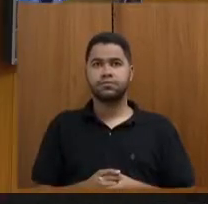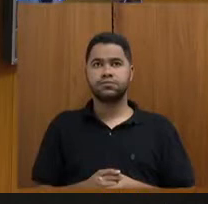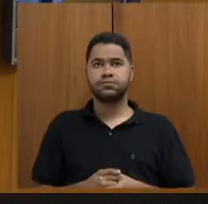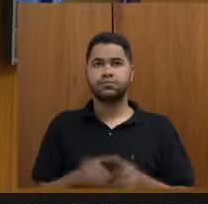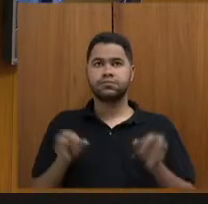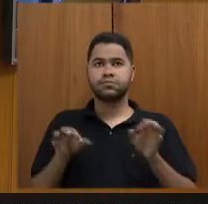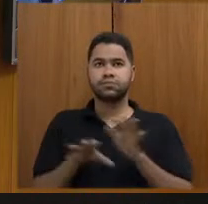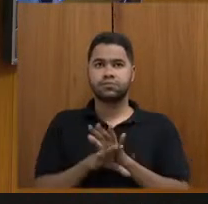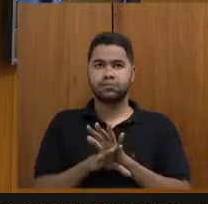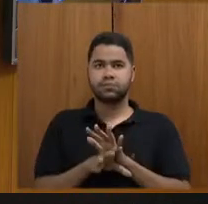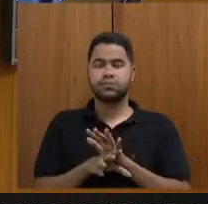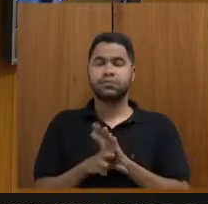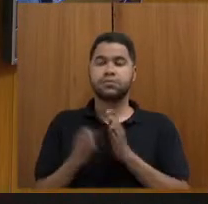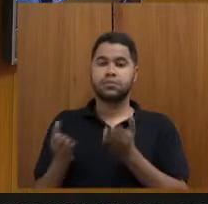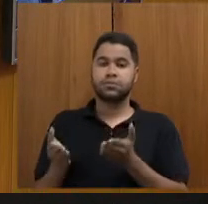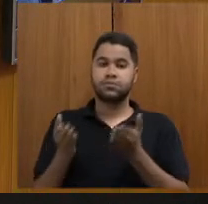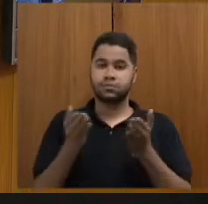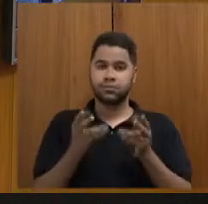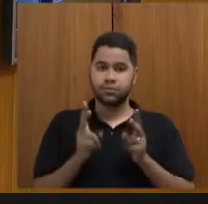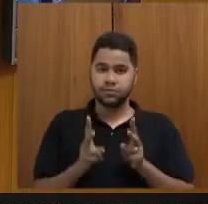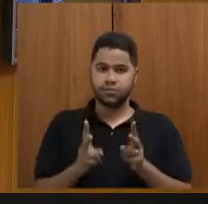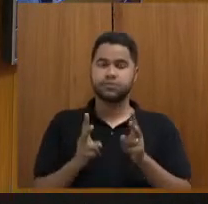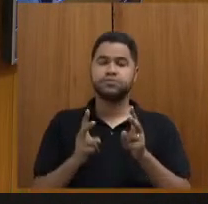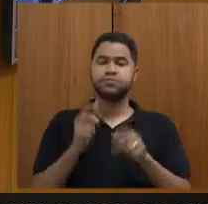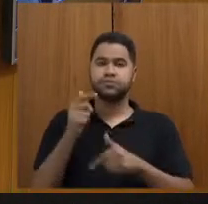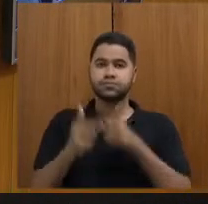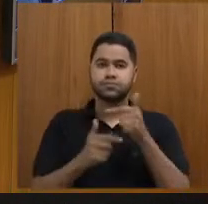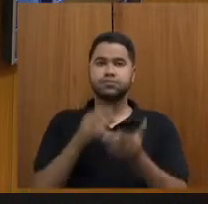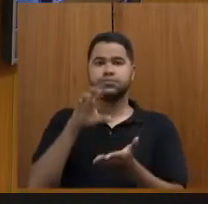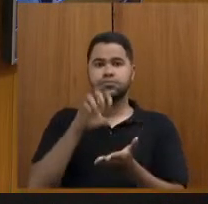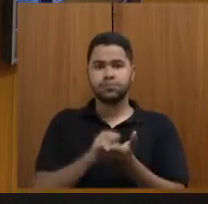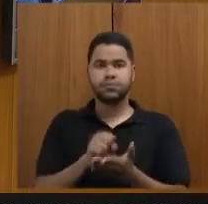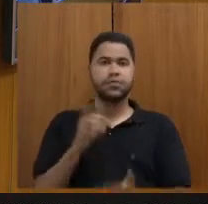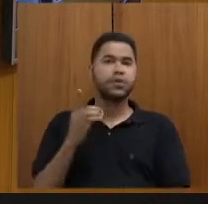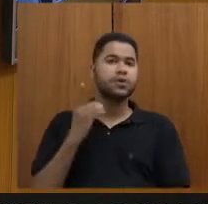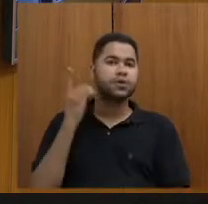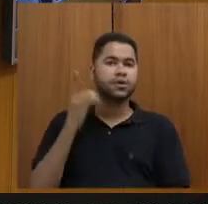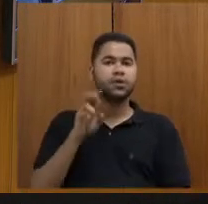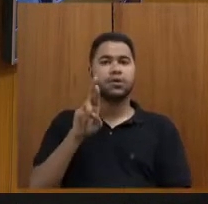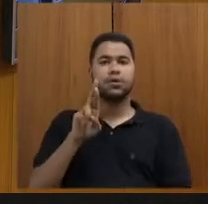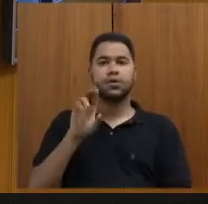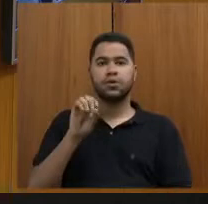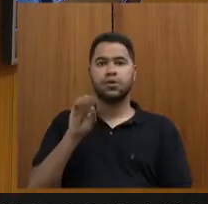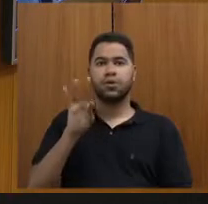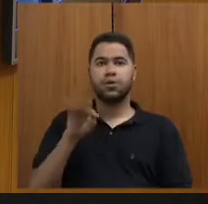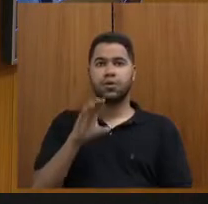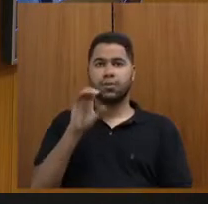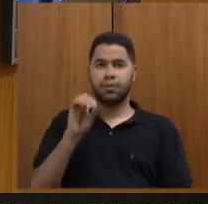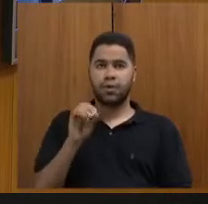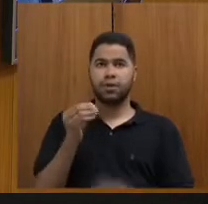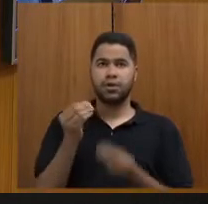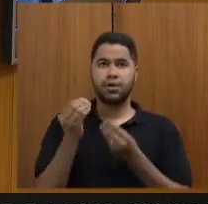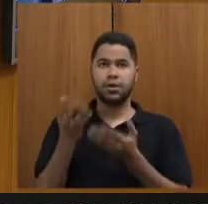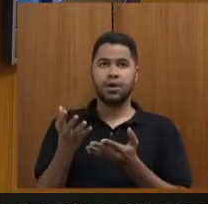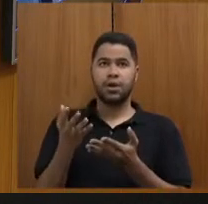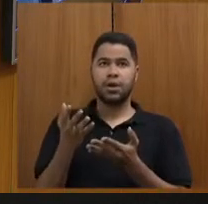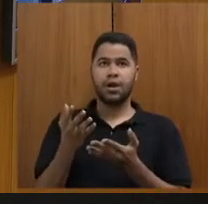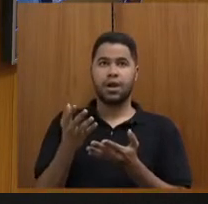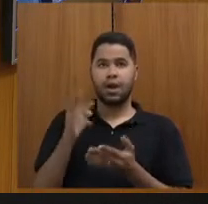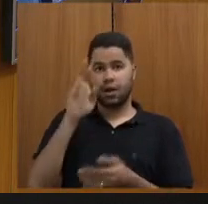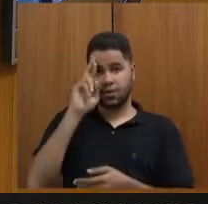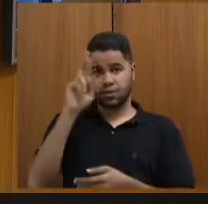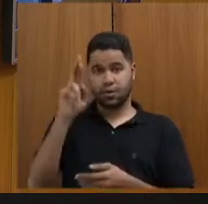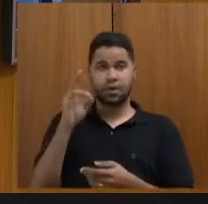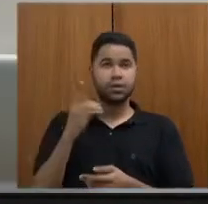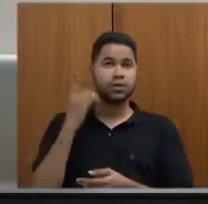Concluindo, repassando, dando sequência aos trabalhos, registro aqui ao deputado Roberto Andrade que a palavra foi concedida apenas à autoridade e aos